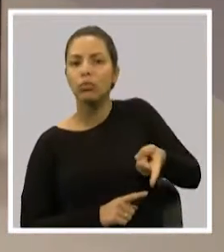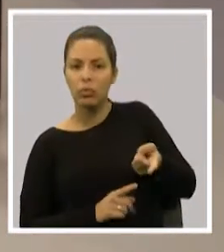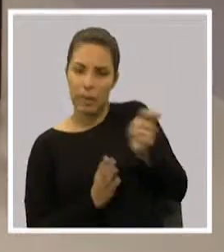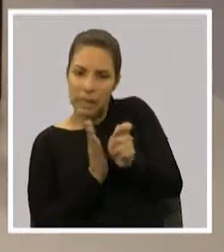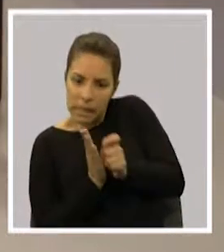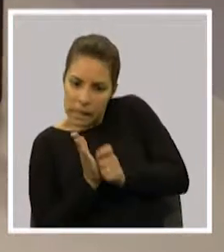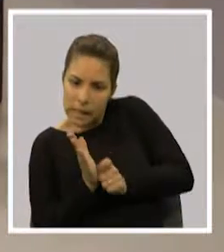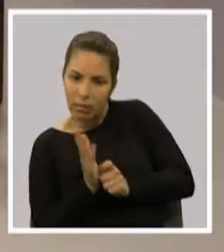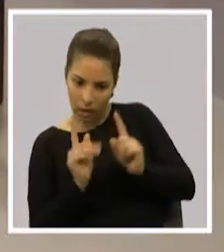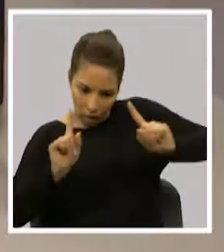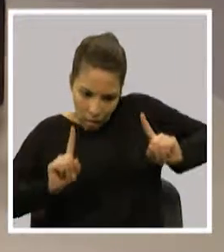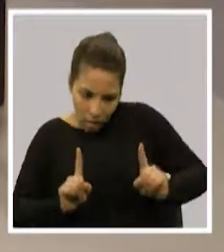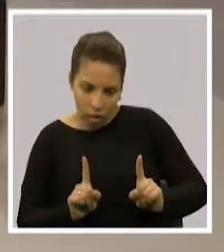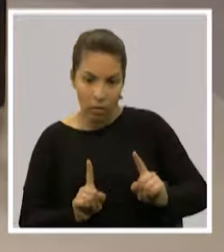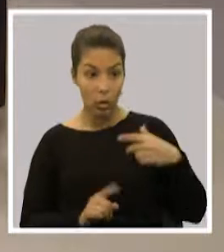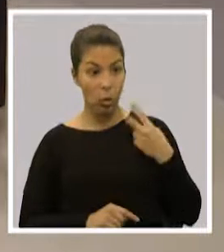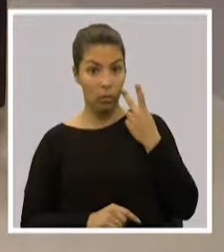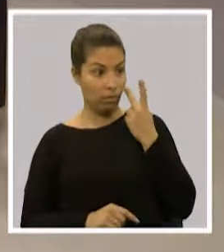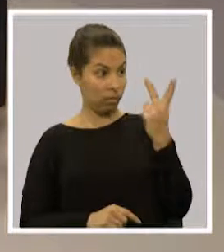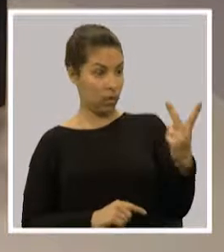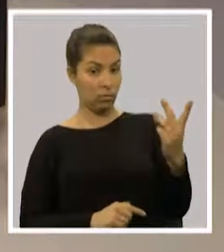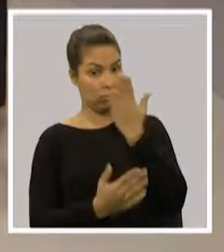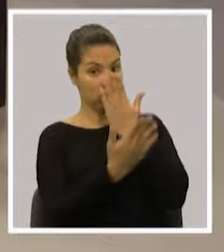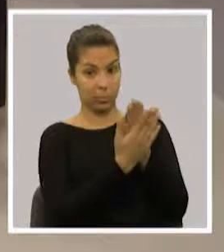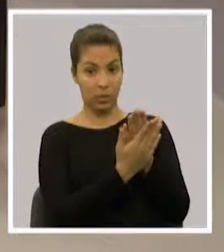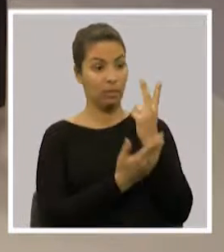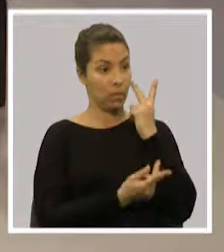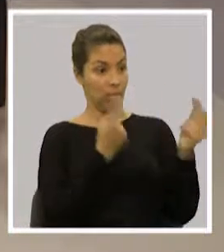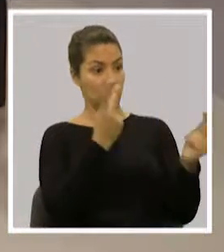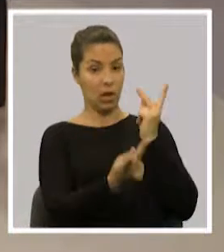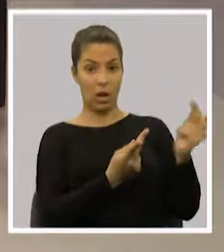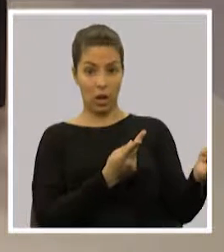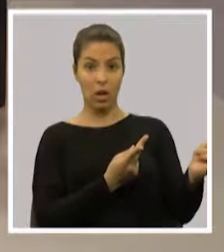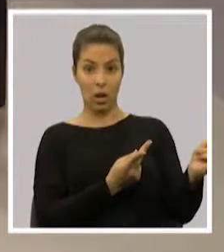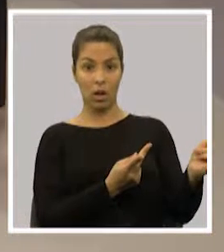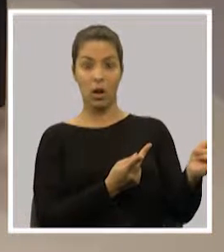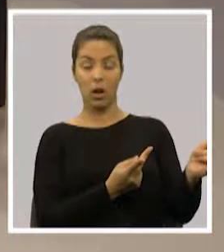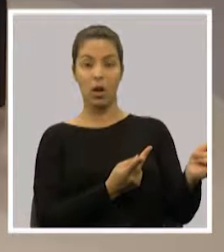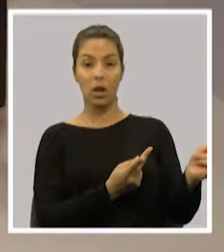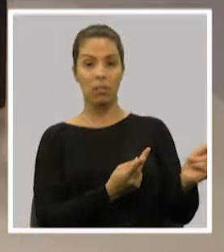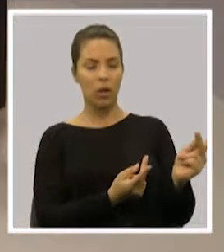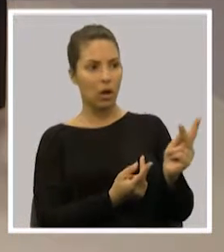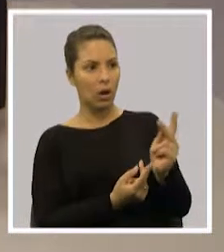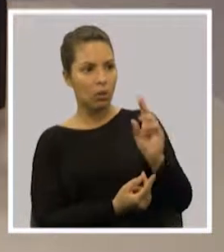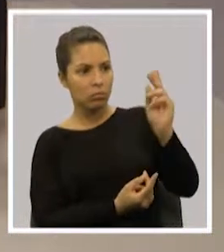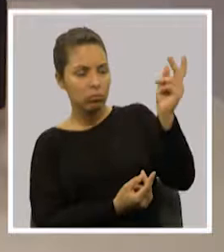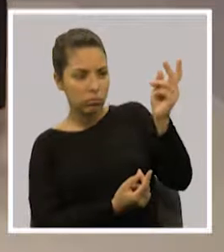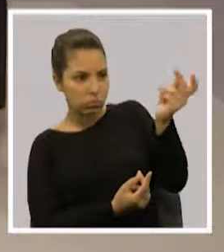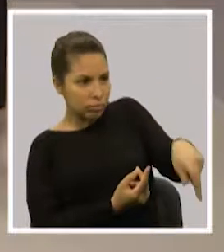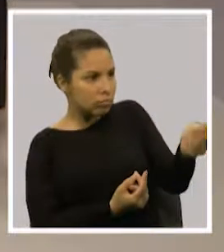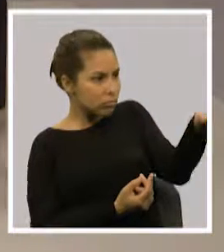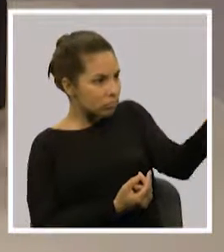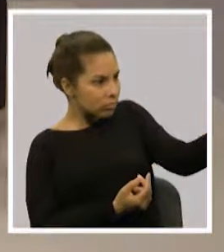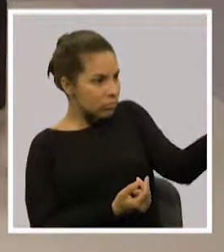colorido, de maneira a que eu que estava lá e que via a realidade segundo vários fatores, não é? Tentar